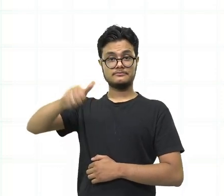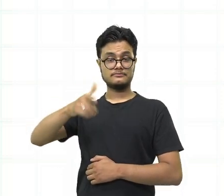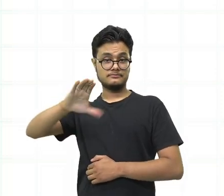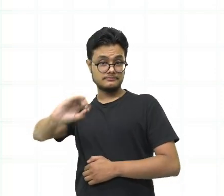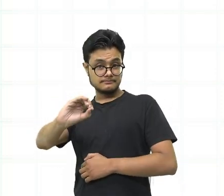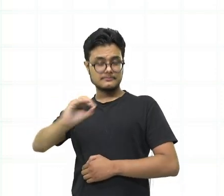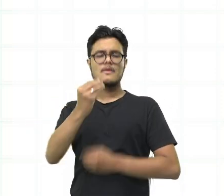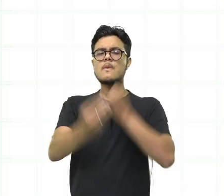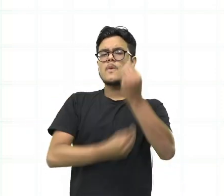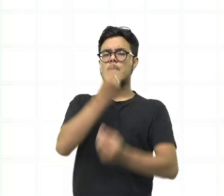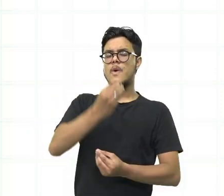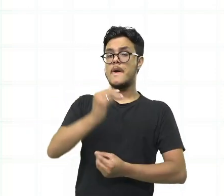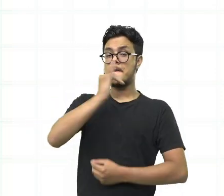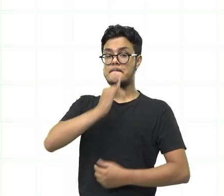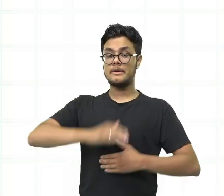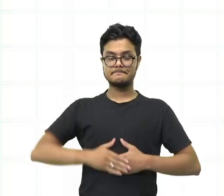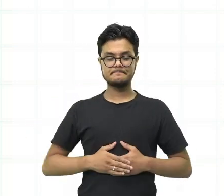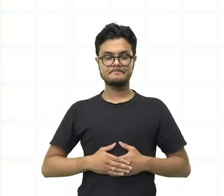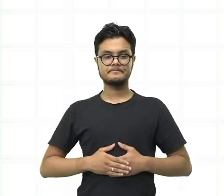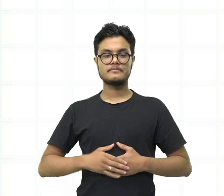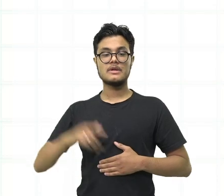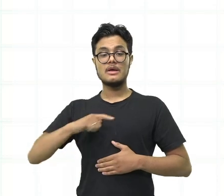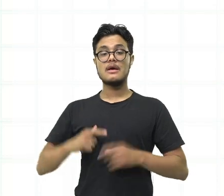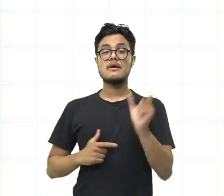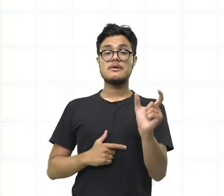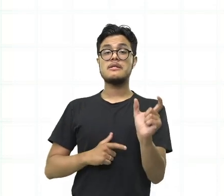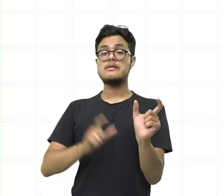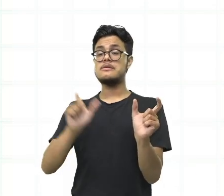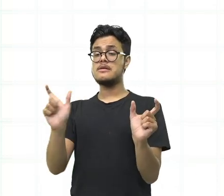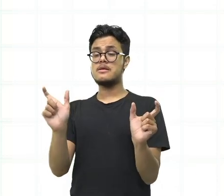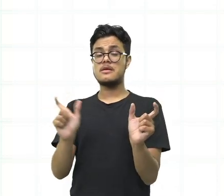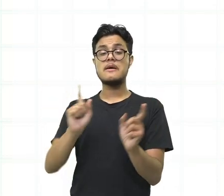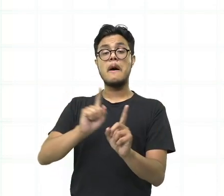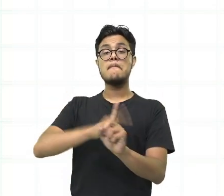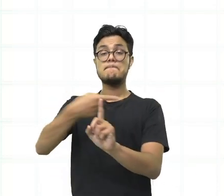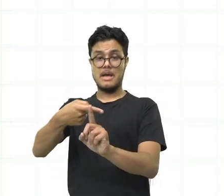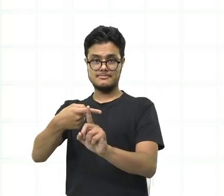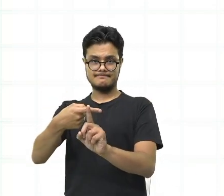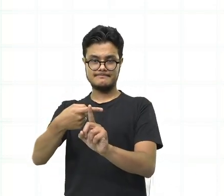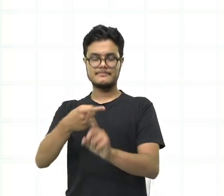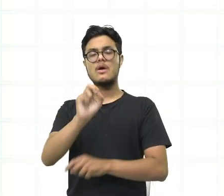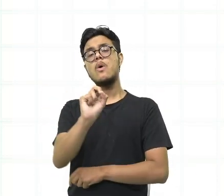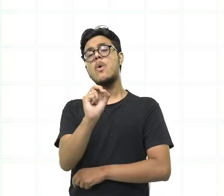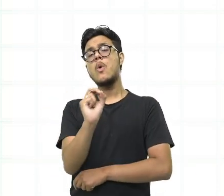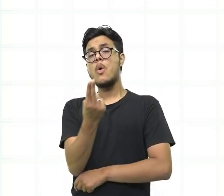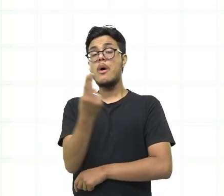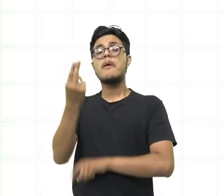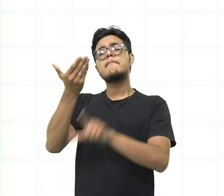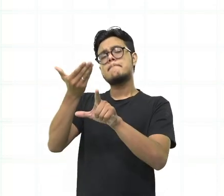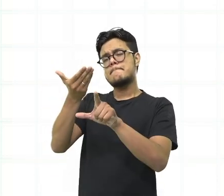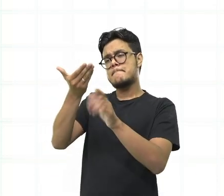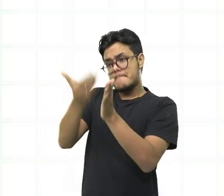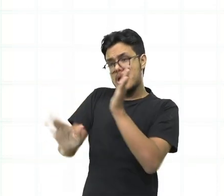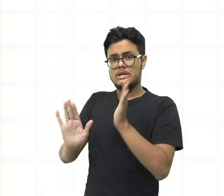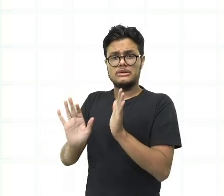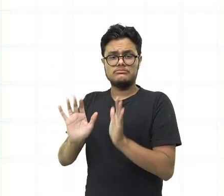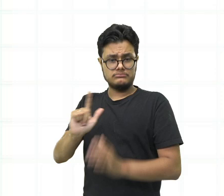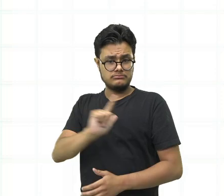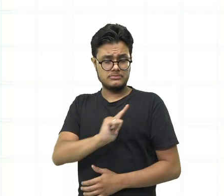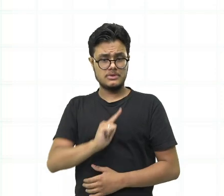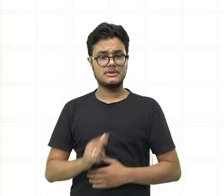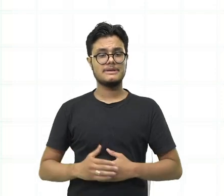aglutinação ocorre quando os dois ou mais radicais se unem com acréscimo ou perda de fonema. Olha